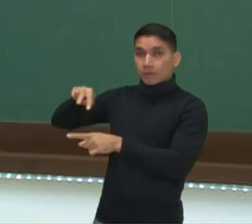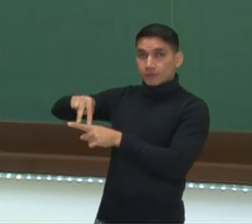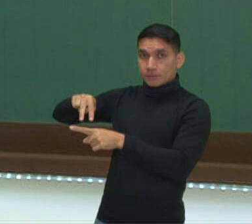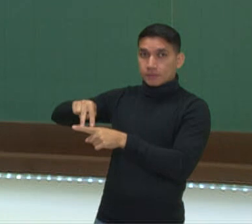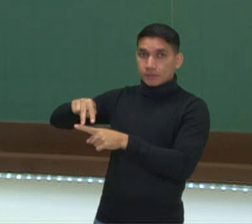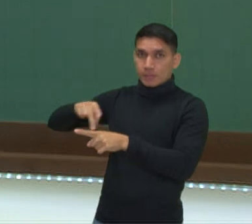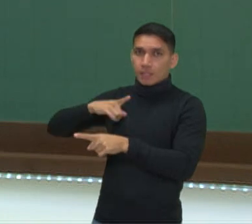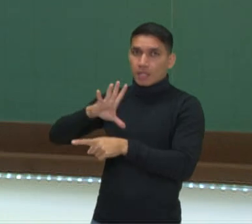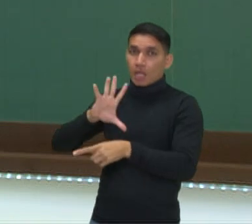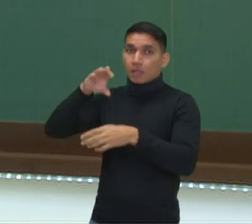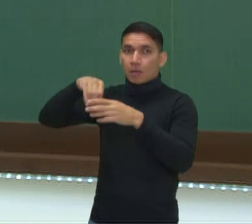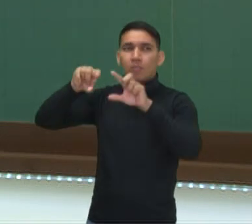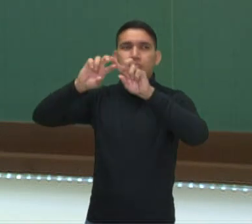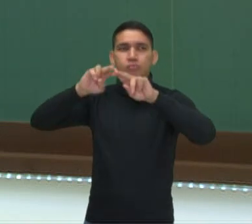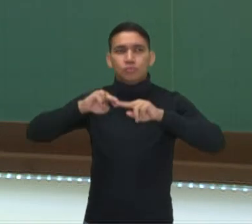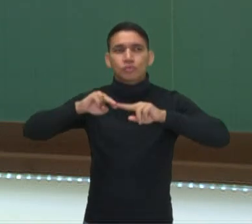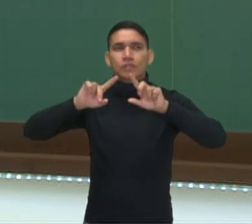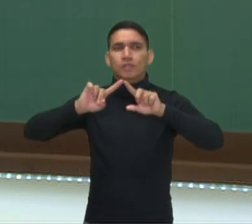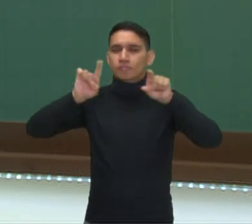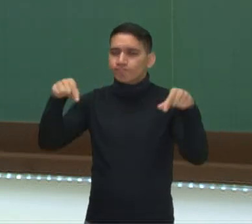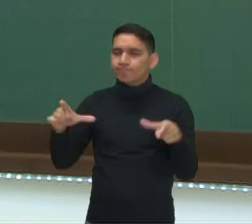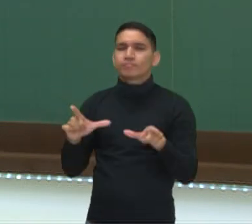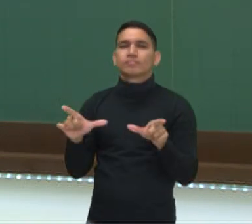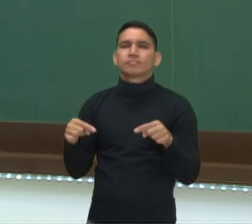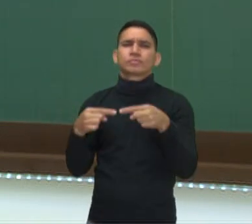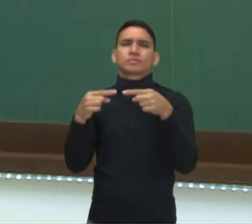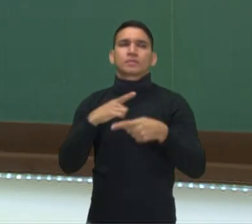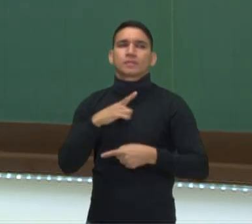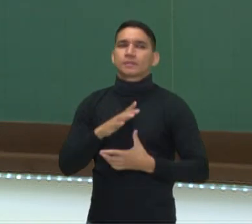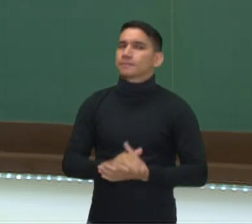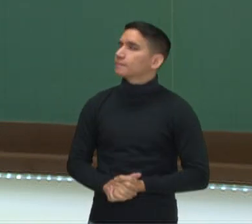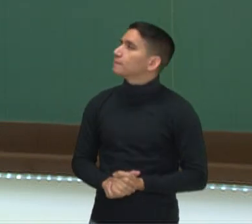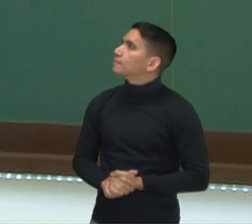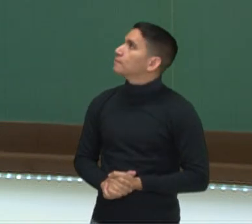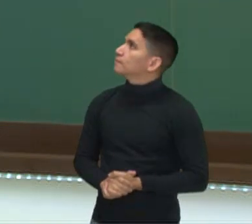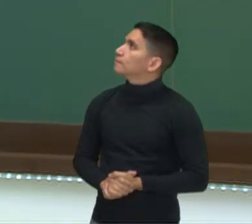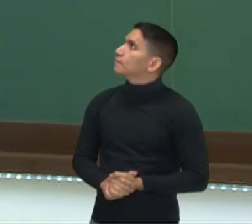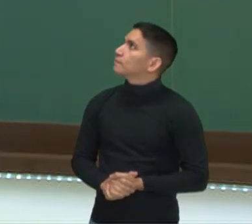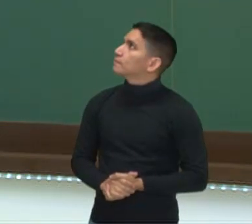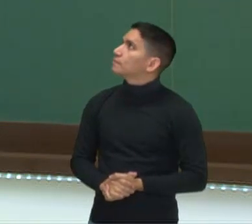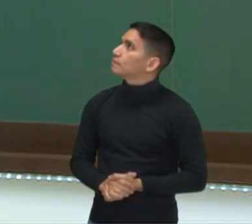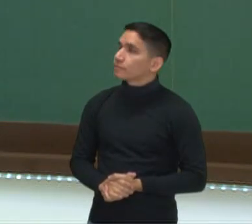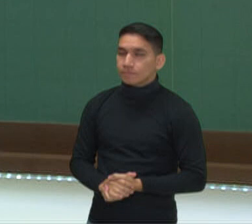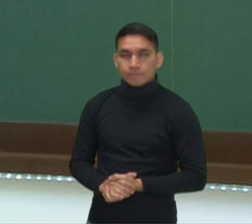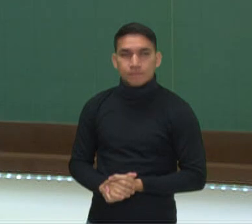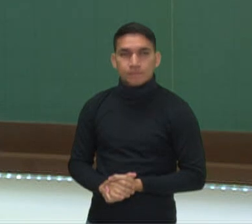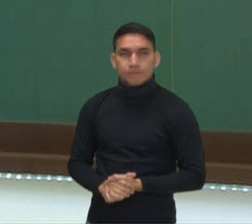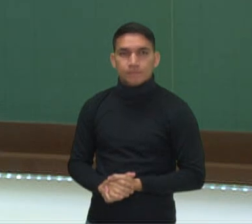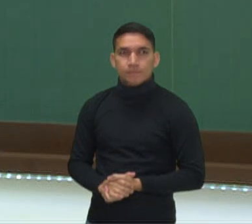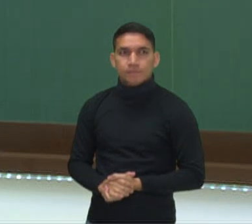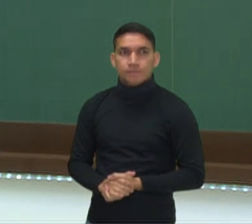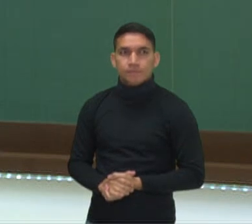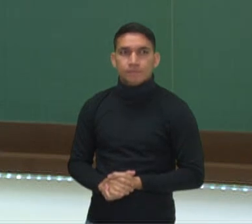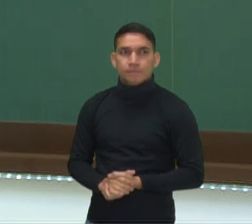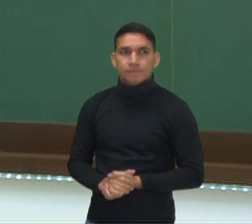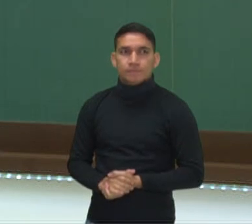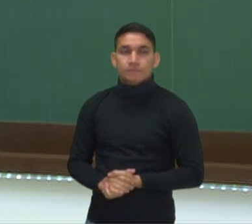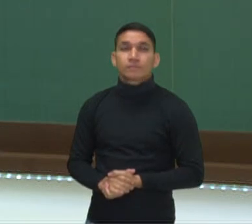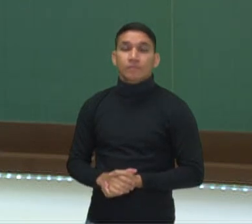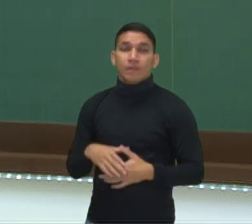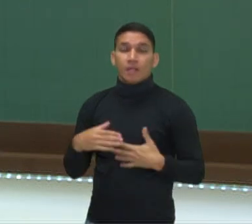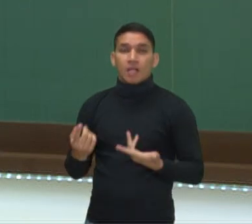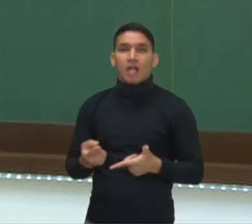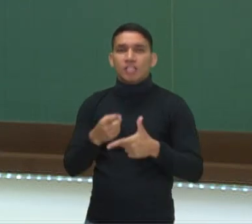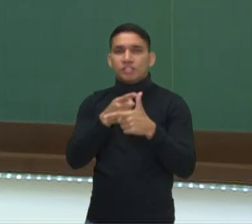anterior até que a professora confundiu achando que poderia ser positivo, mas não. Menos 5.600 dividido por